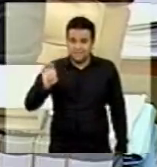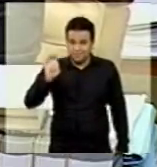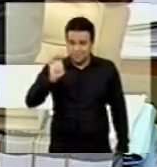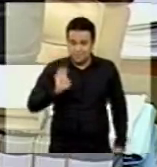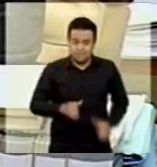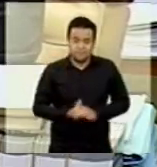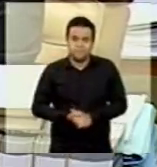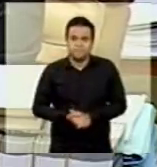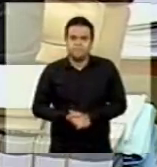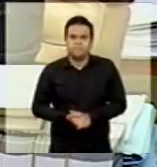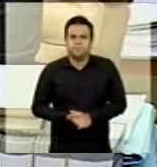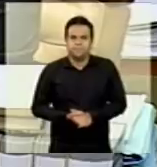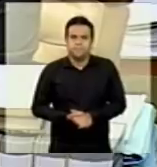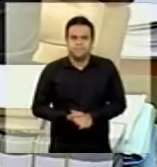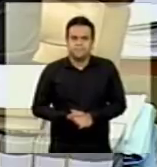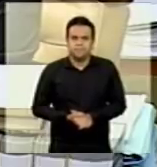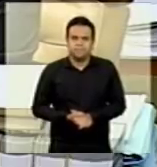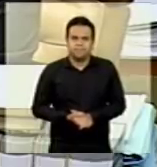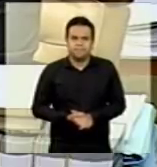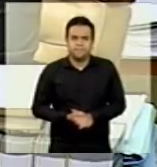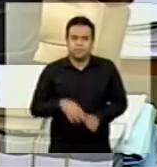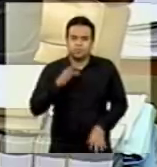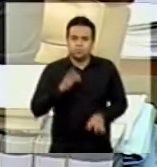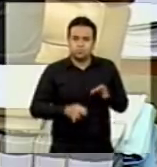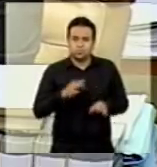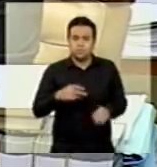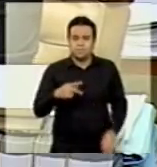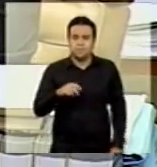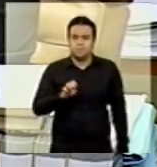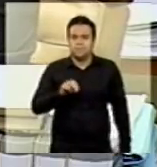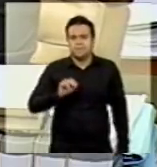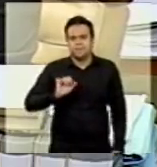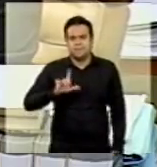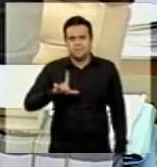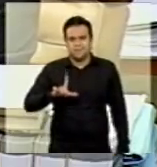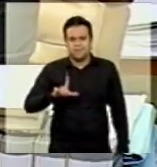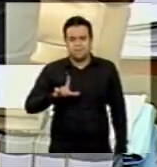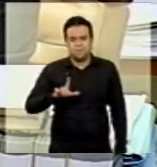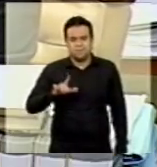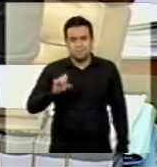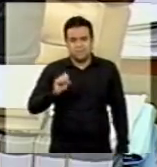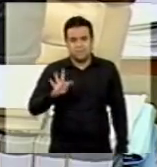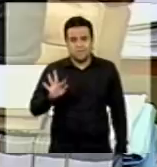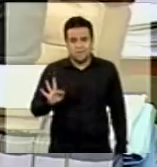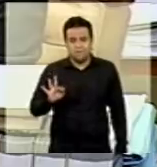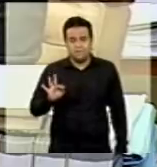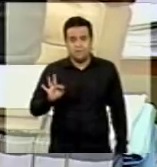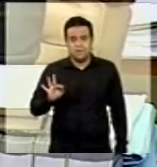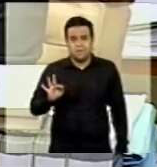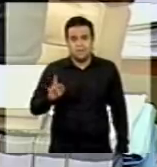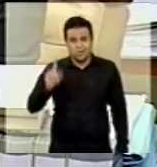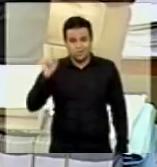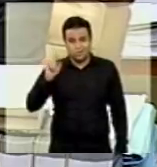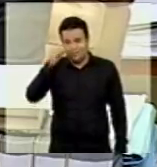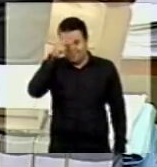de julgamento penal por parte dessa corte de congressistas antigos, prefeitos municipais,